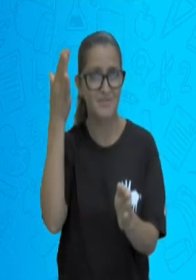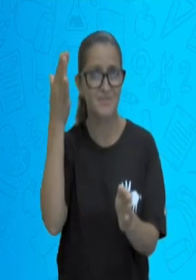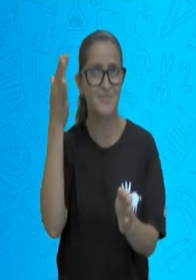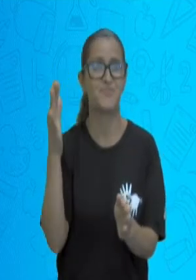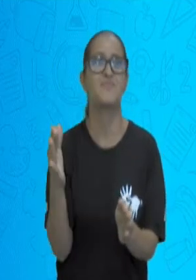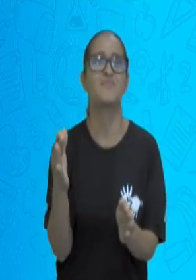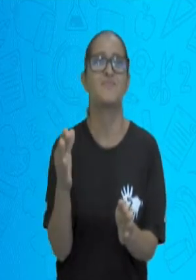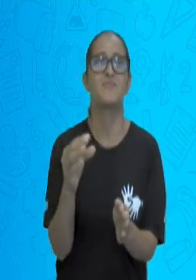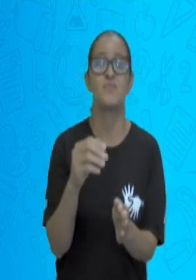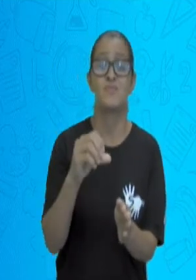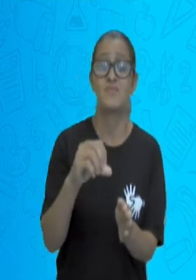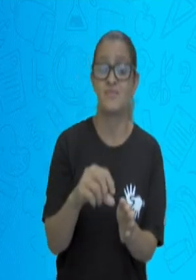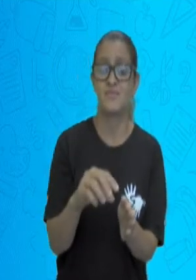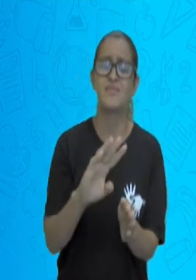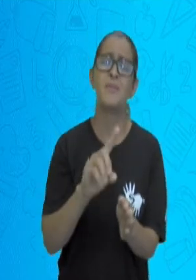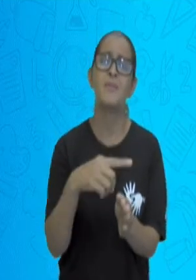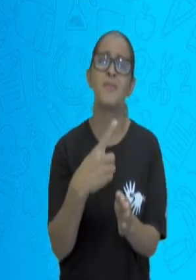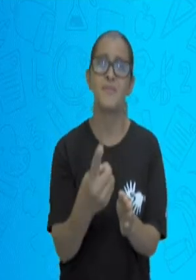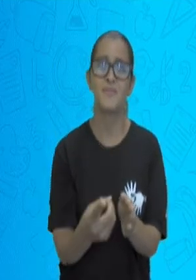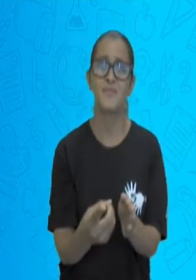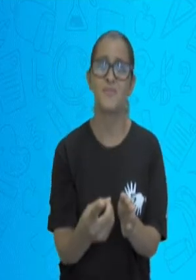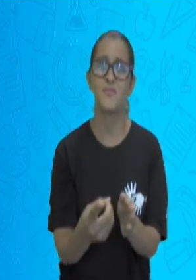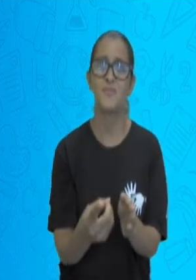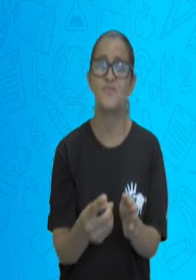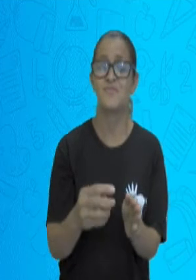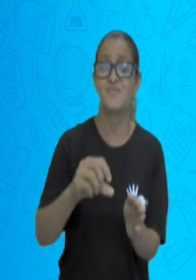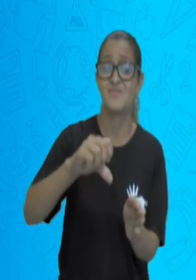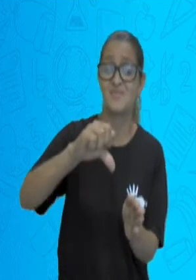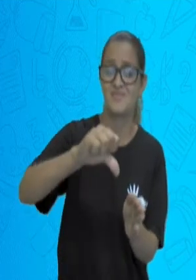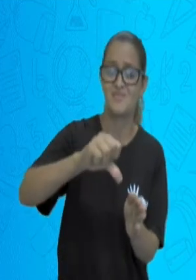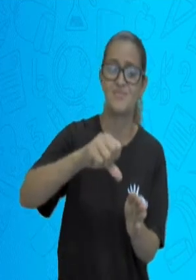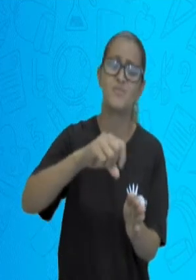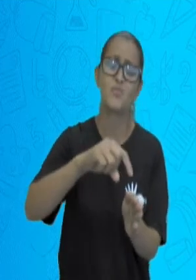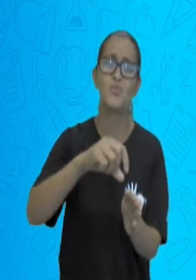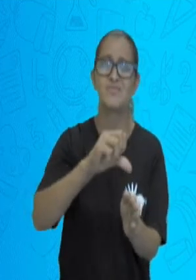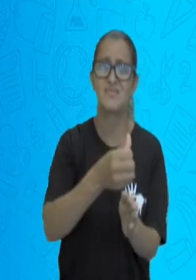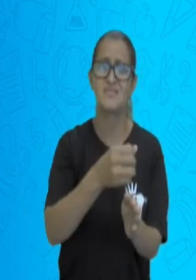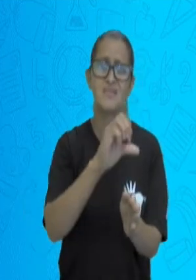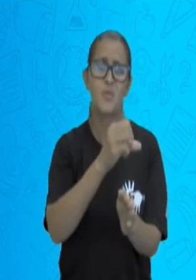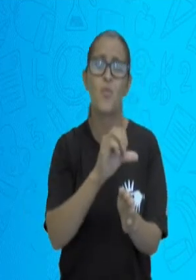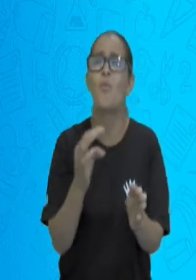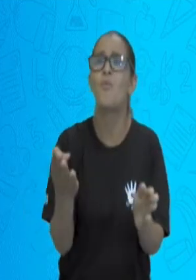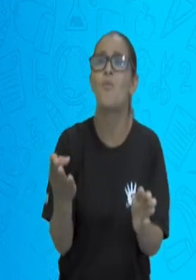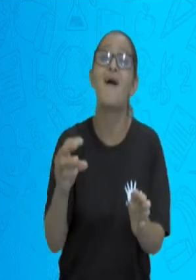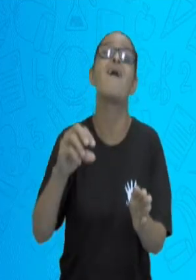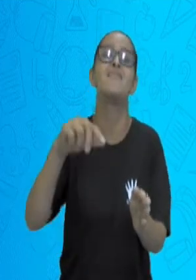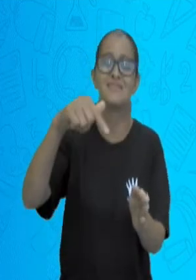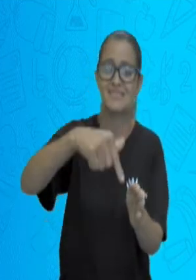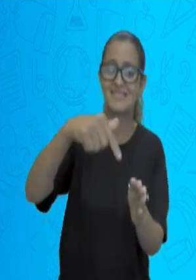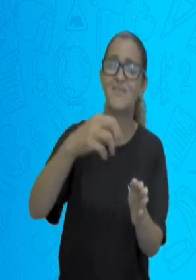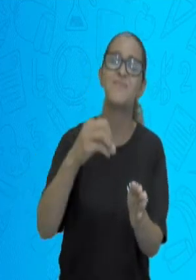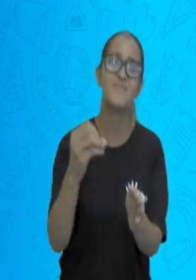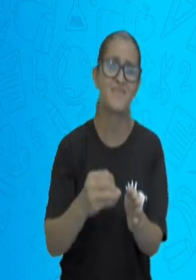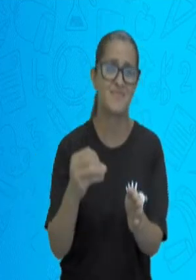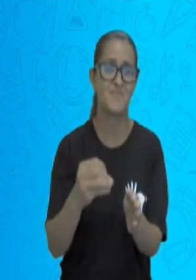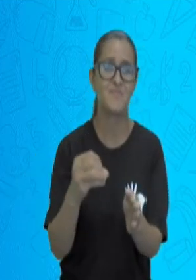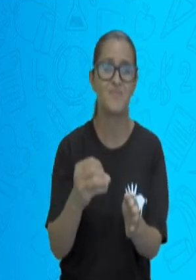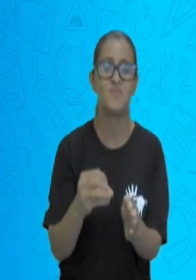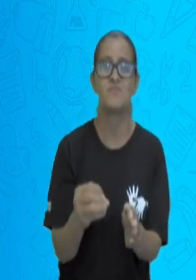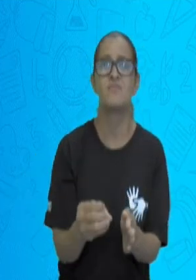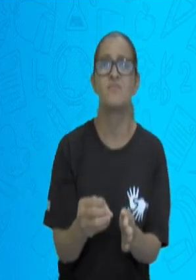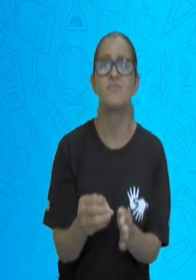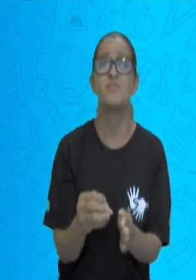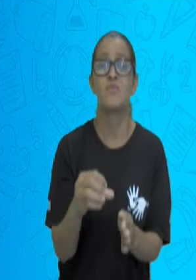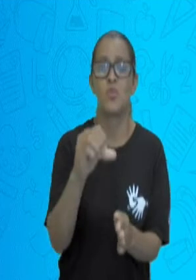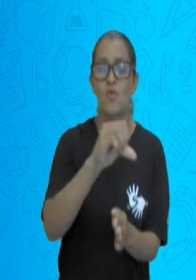o antecessor. E o sucessor é o número 70. Agora nós temos